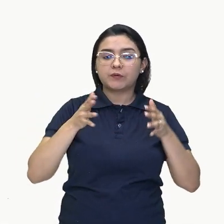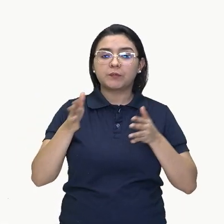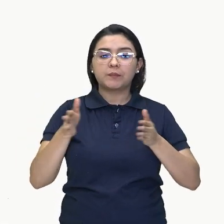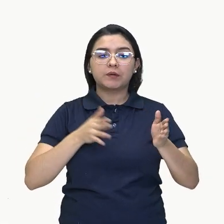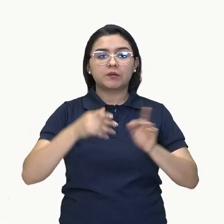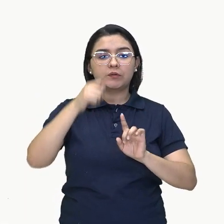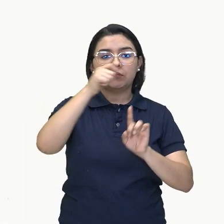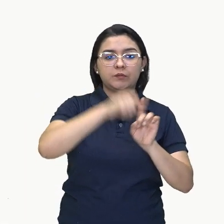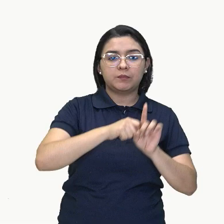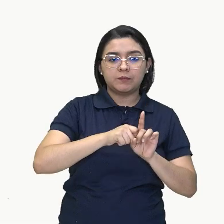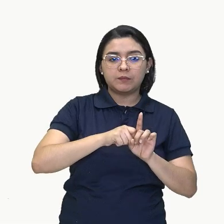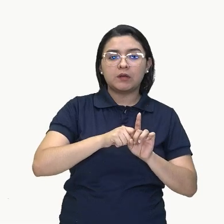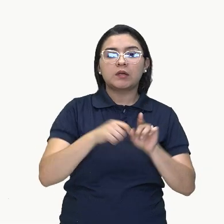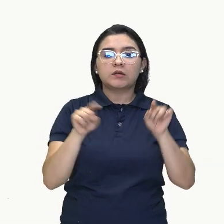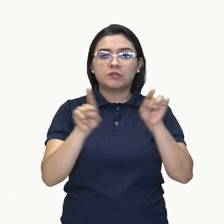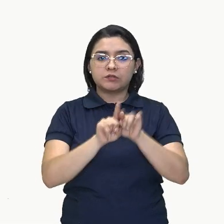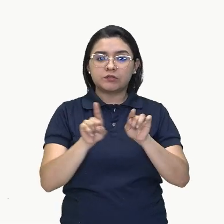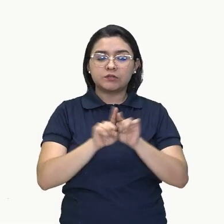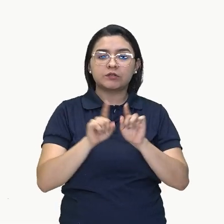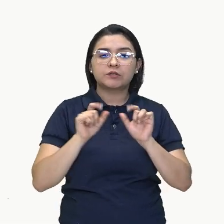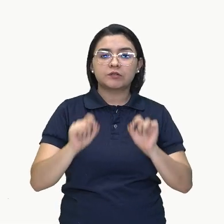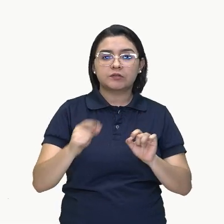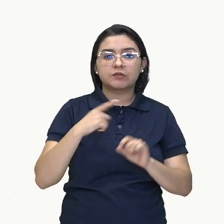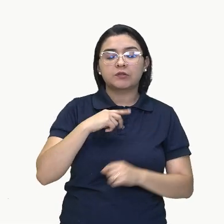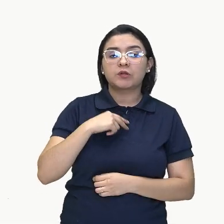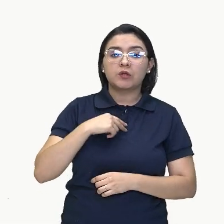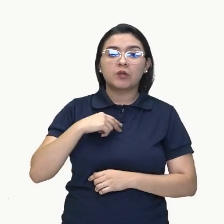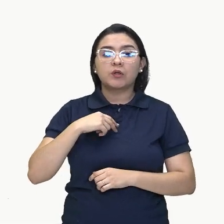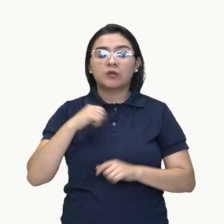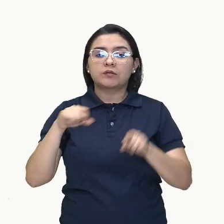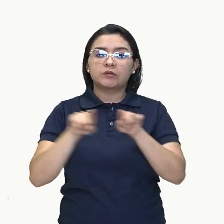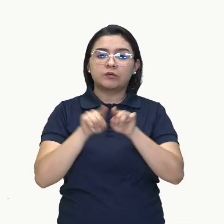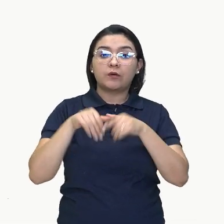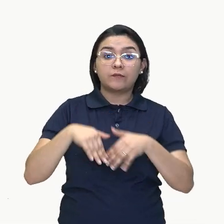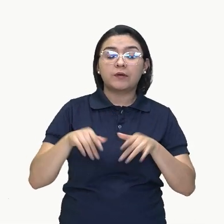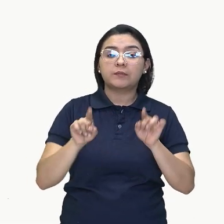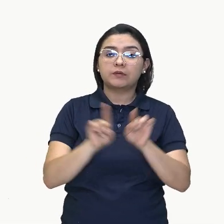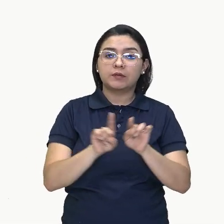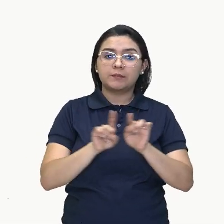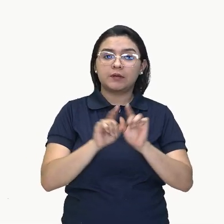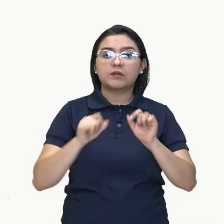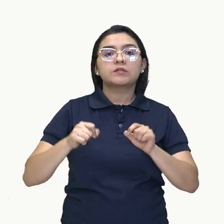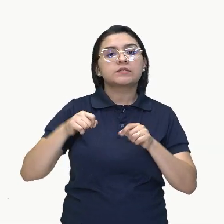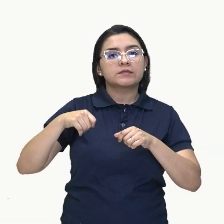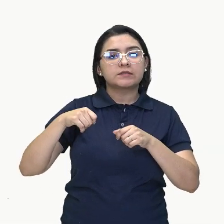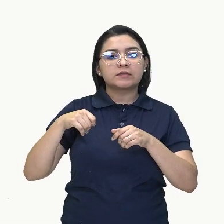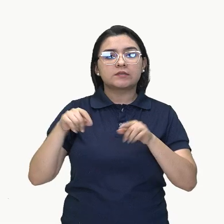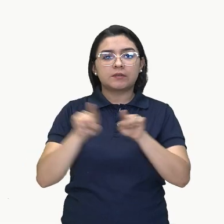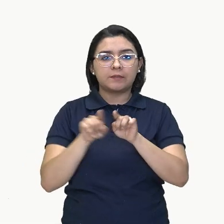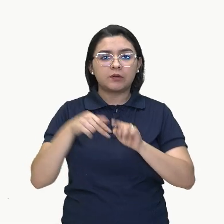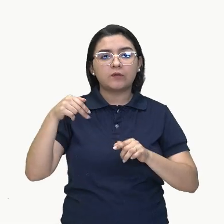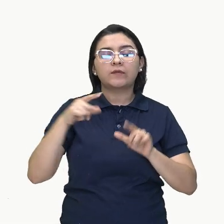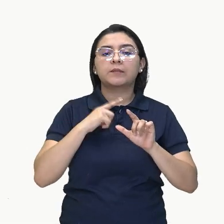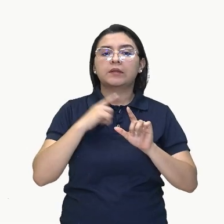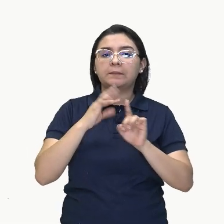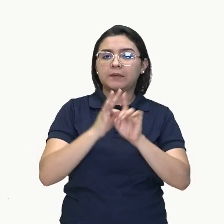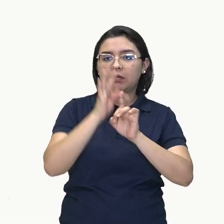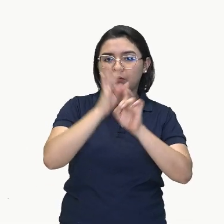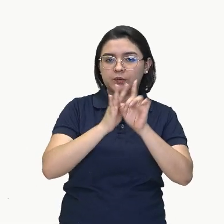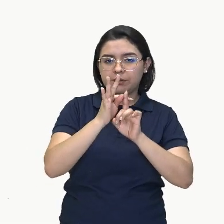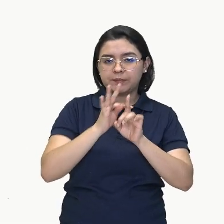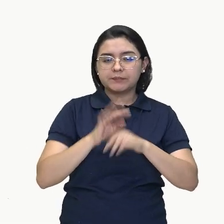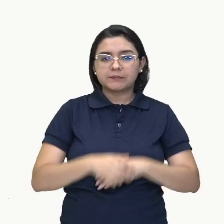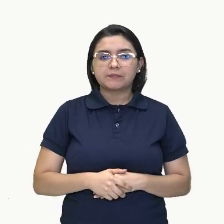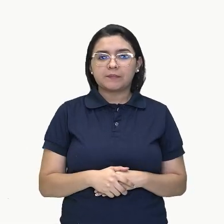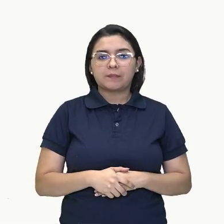mês 8, no mês 9, a gente vai ter o quê? Uma elevação da temperatura, certo?